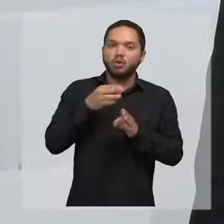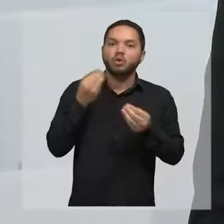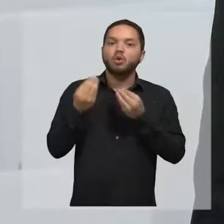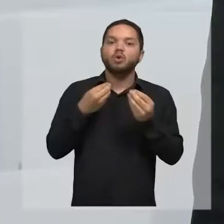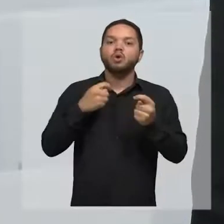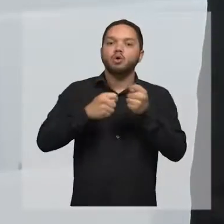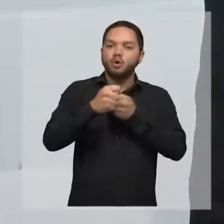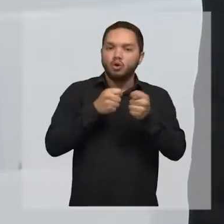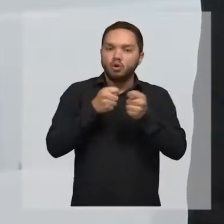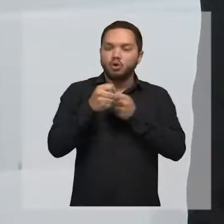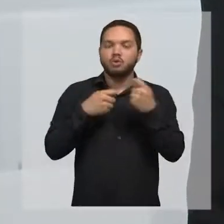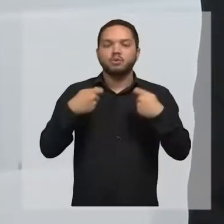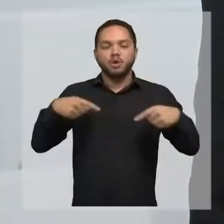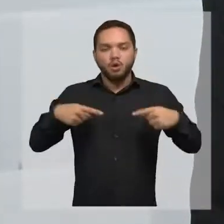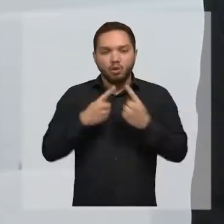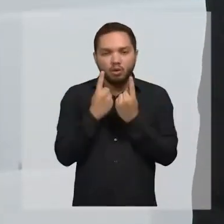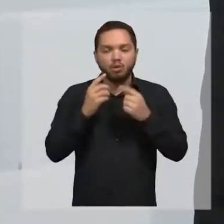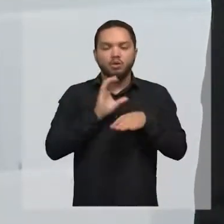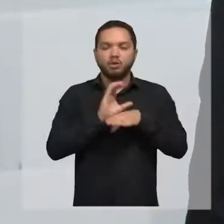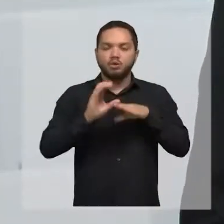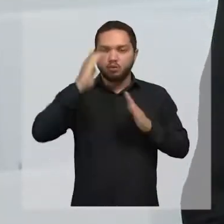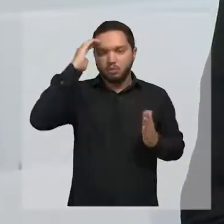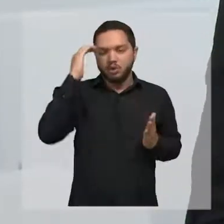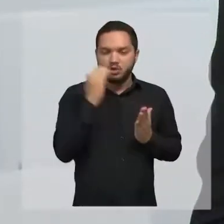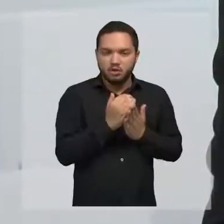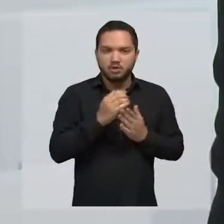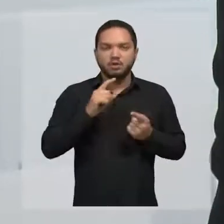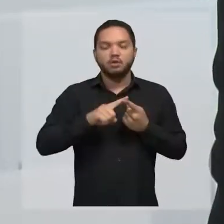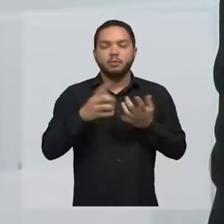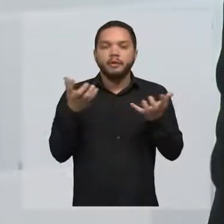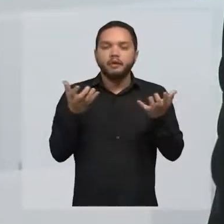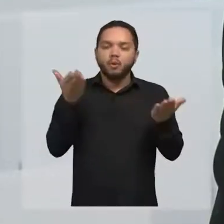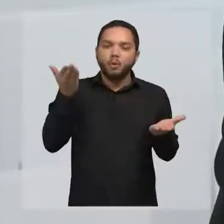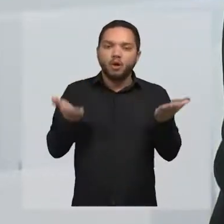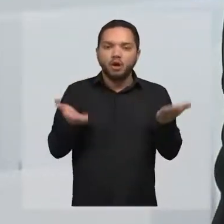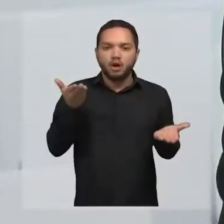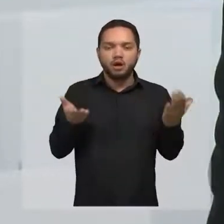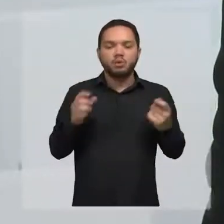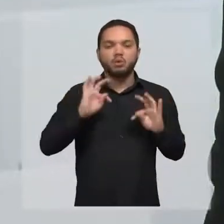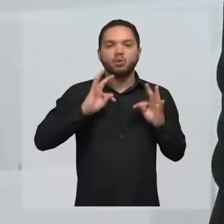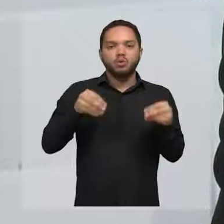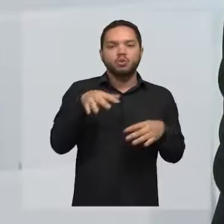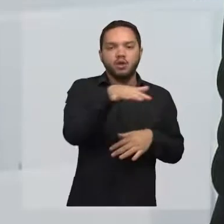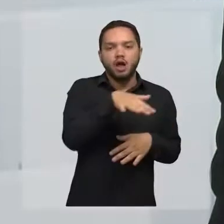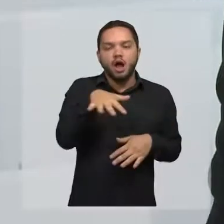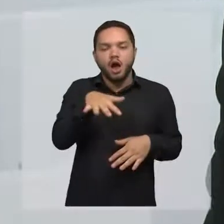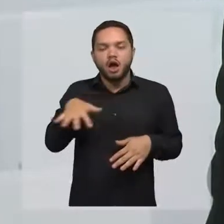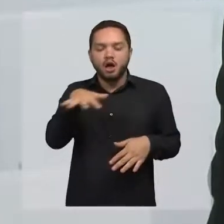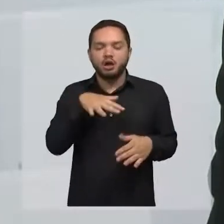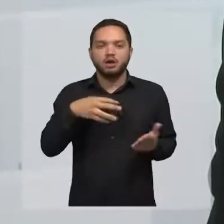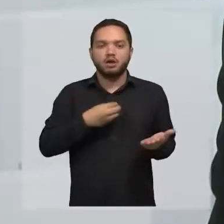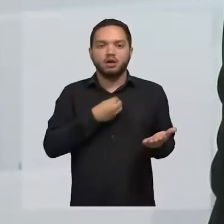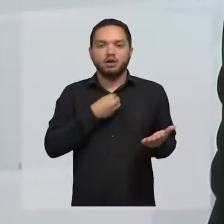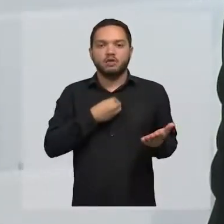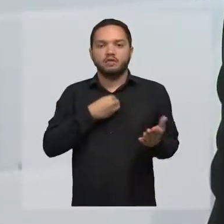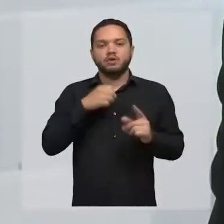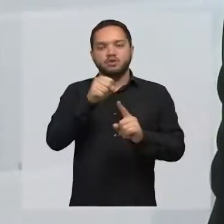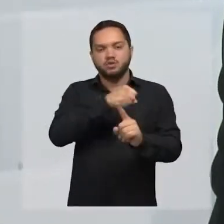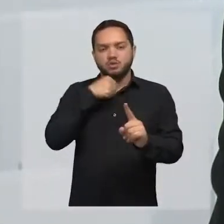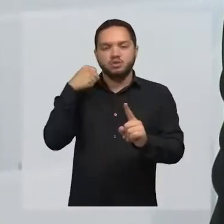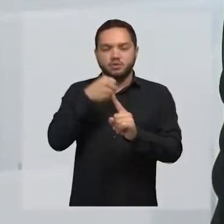critérios de controle de constitucionalidade, que busca o equilíbrio em todas as áreas da